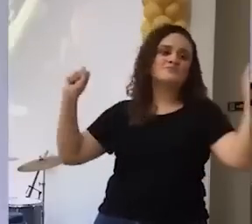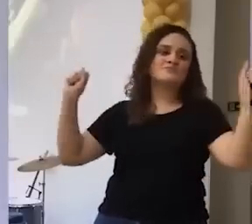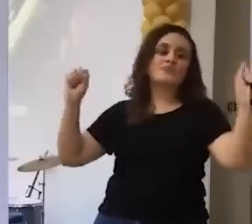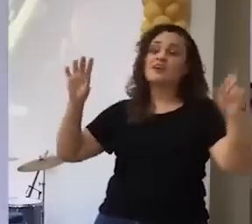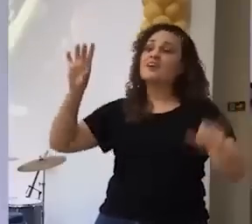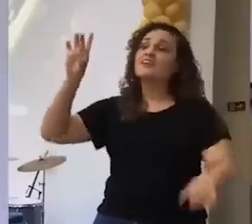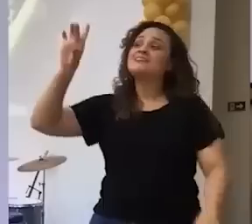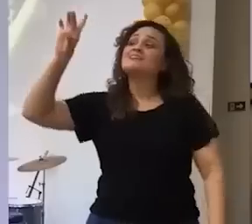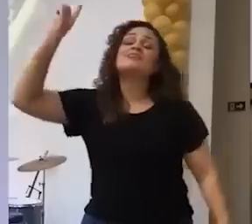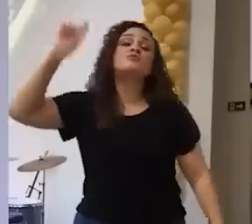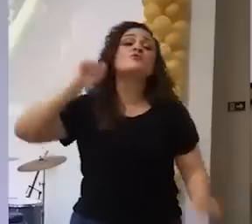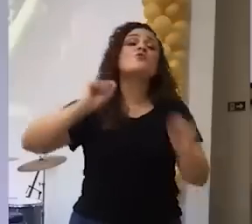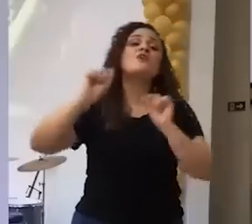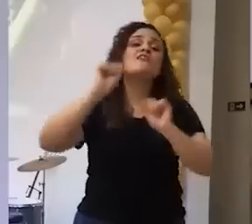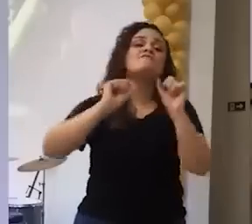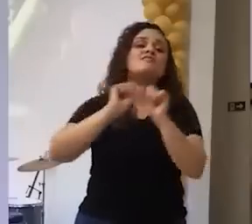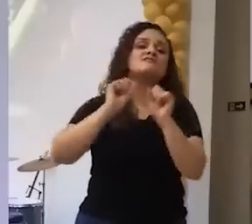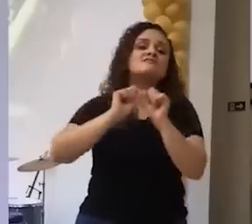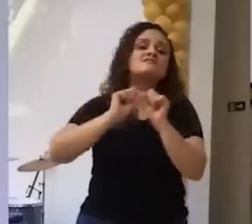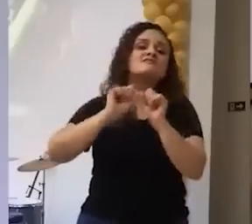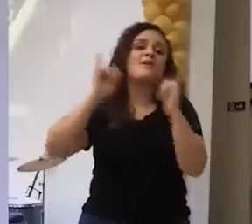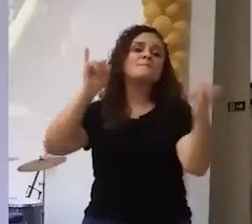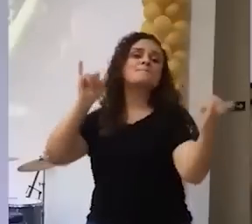Deus a perdoou completamente.